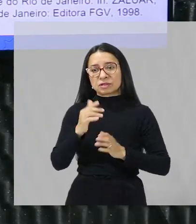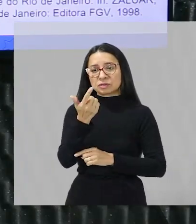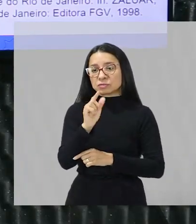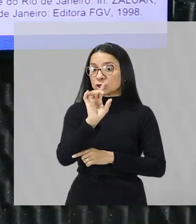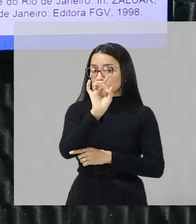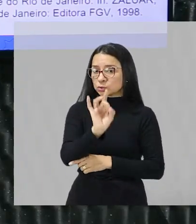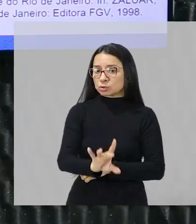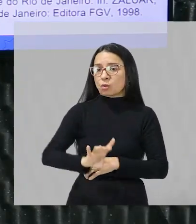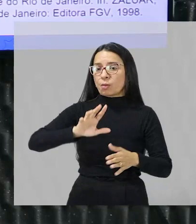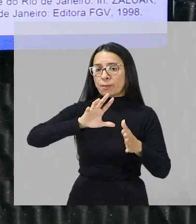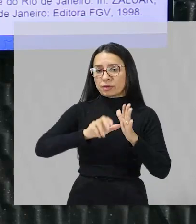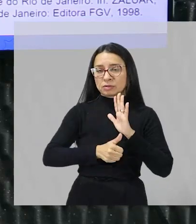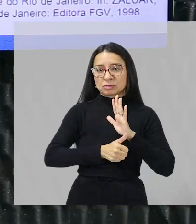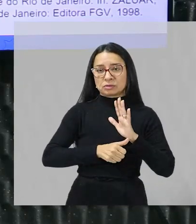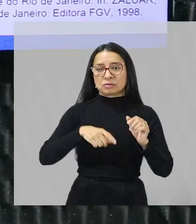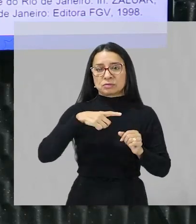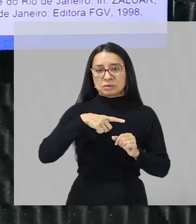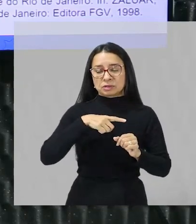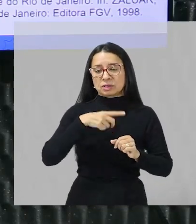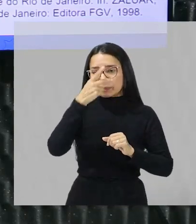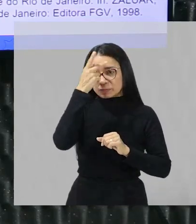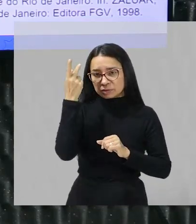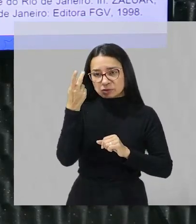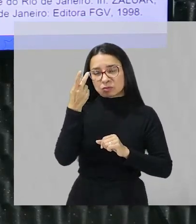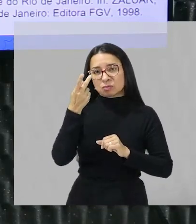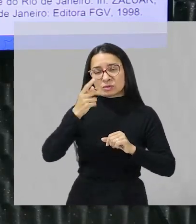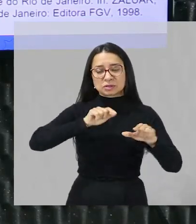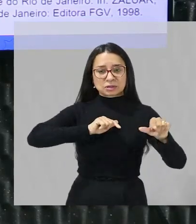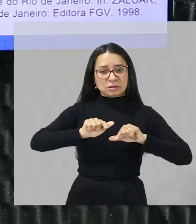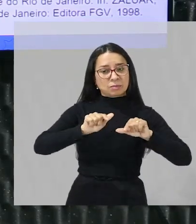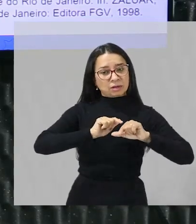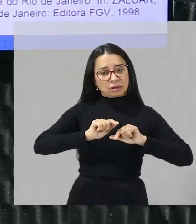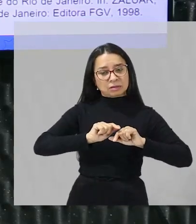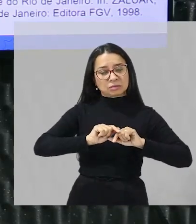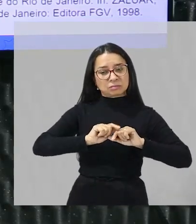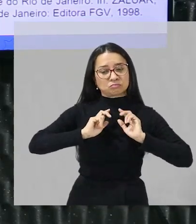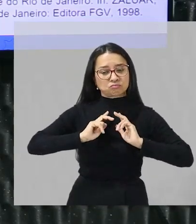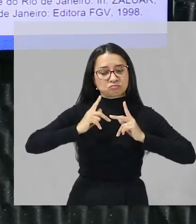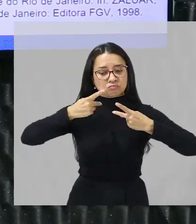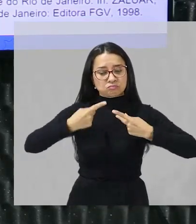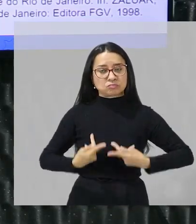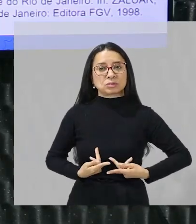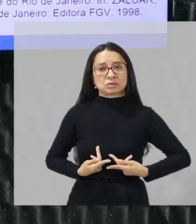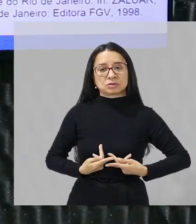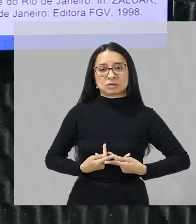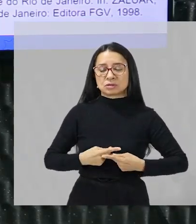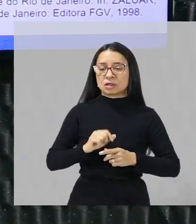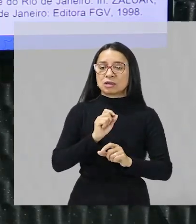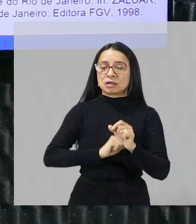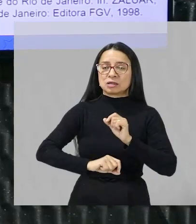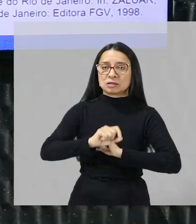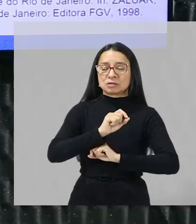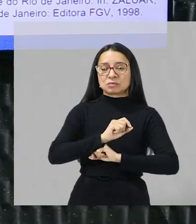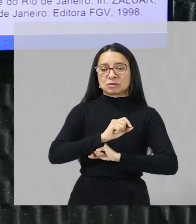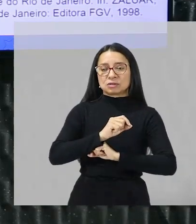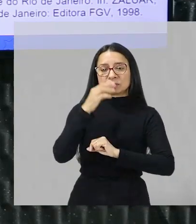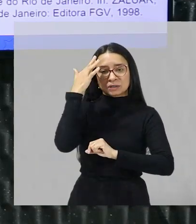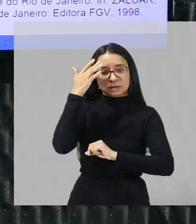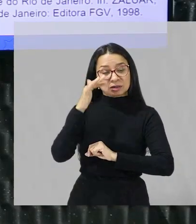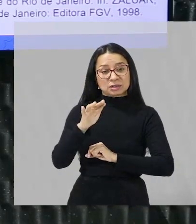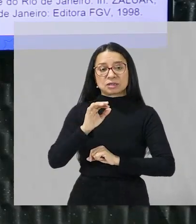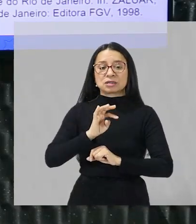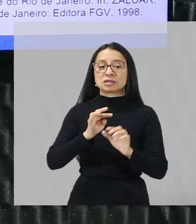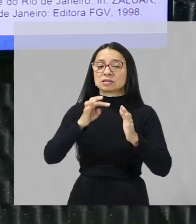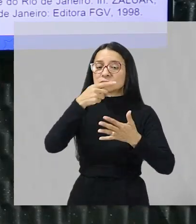bandido. Existem também pessoas decentes, trabalhadoras e honestas. Então essa que é a ideia do texto. Só que existe uma representação